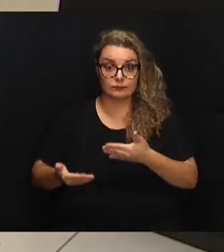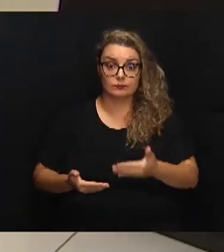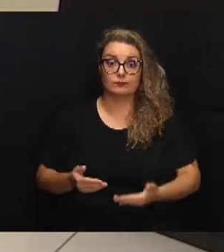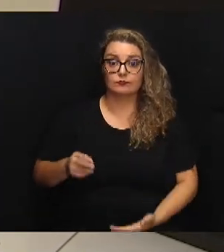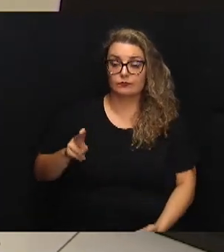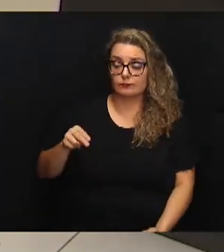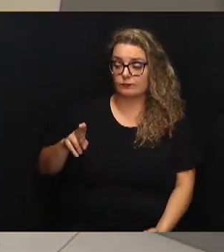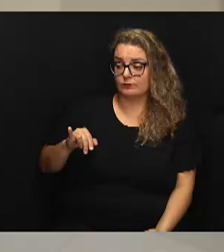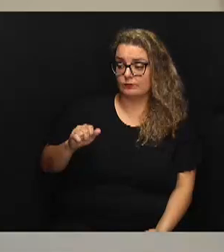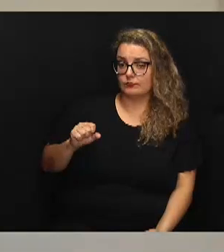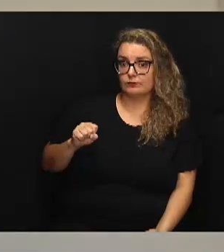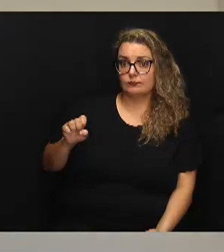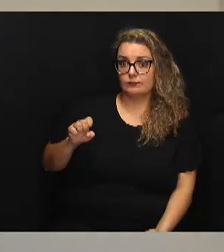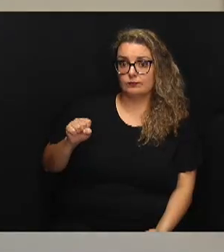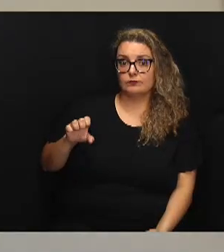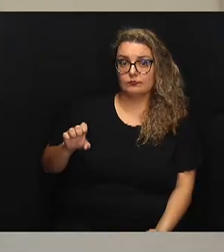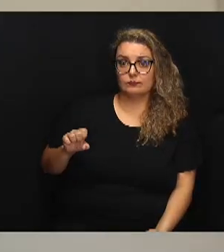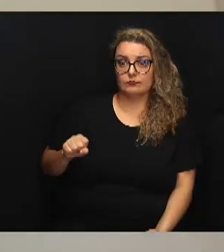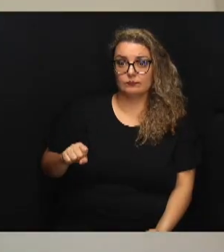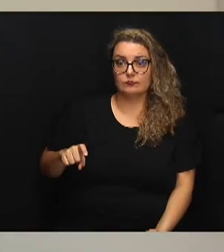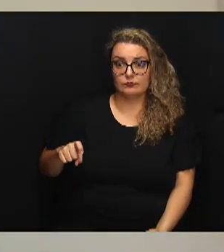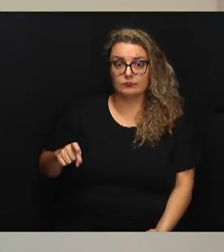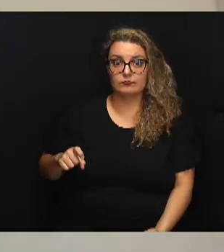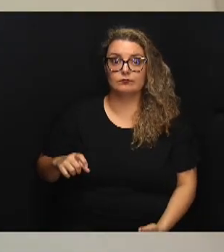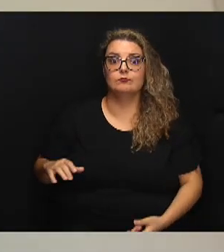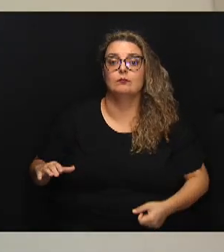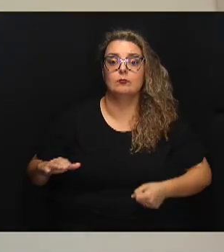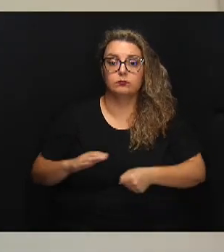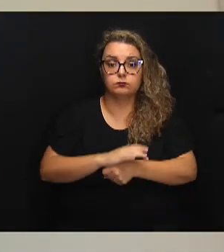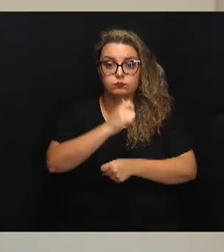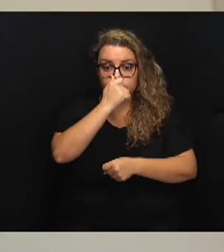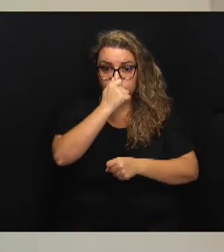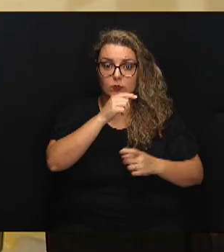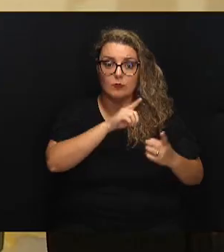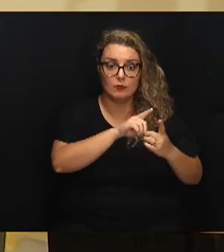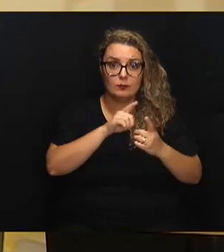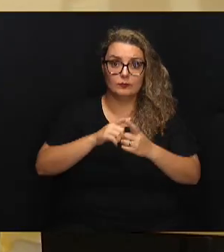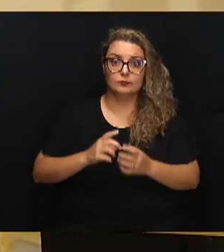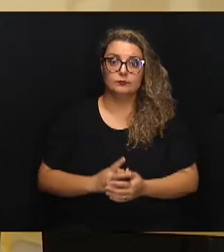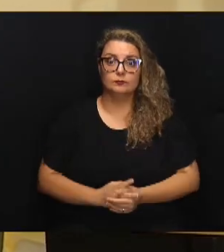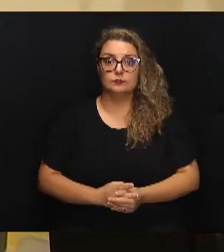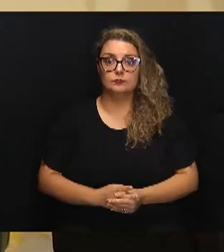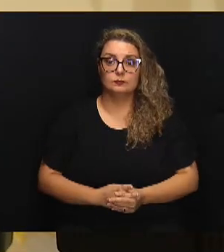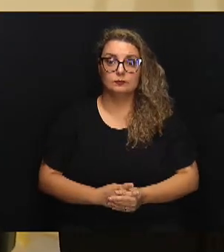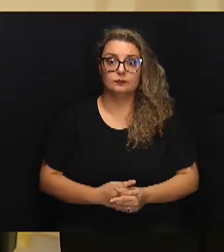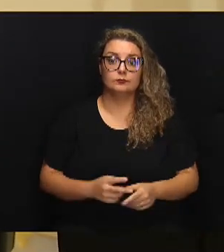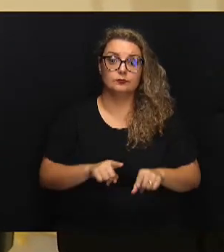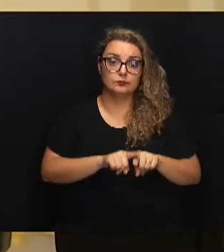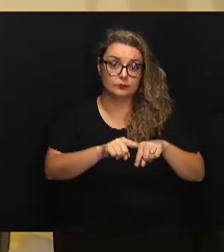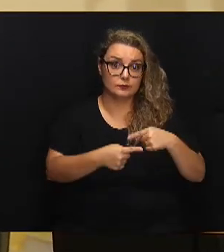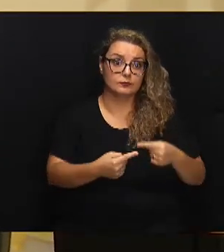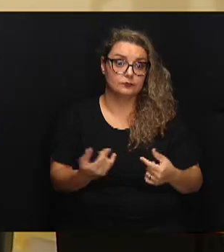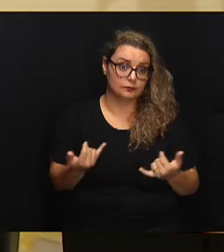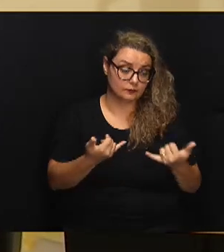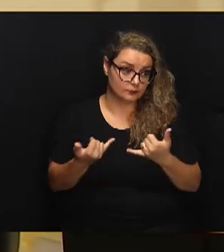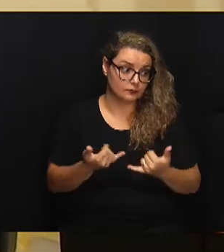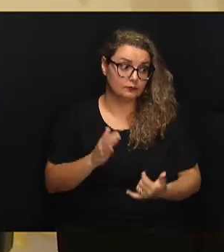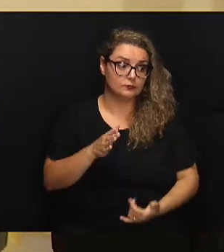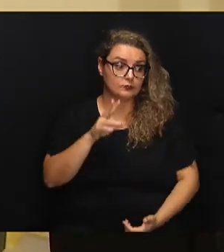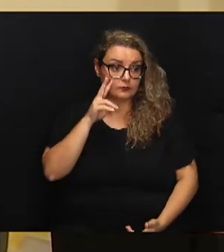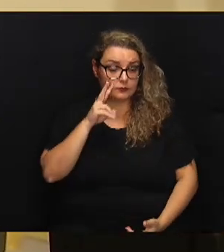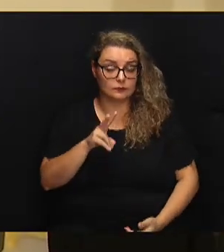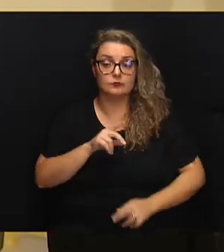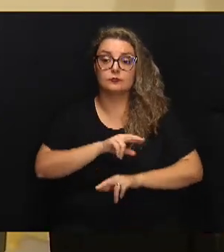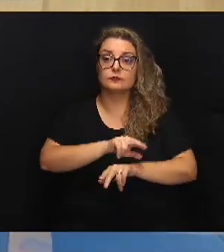Uniasec estão com capacidade máxima de atendimento. Por outro lado, você me disse também que já viu